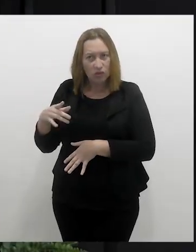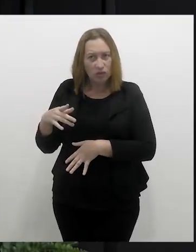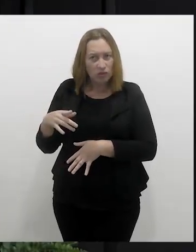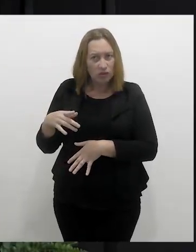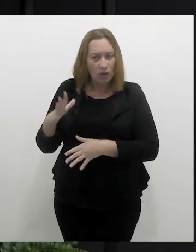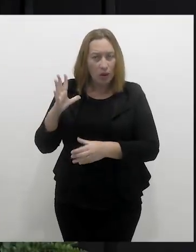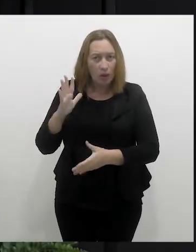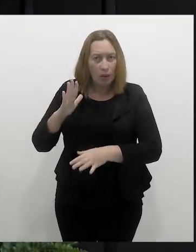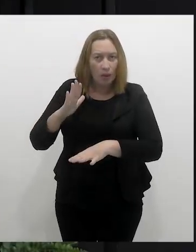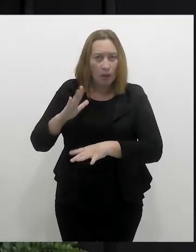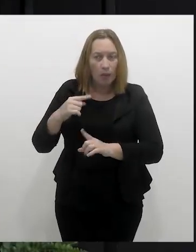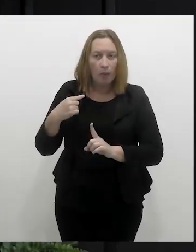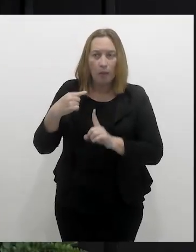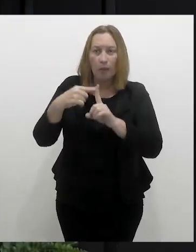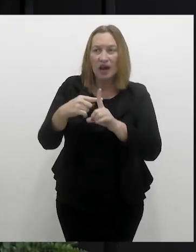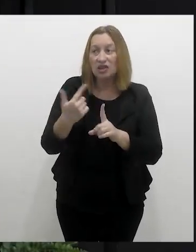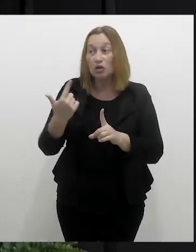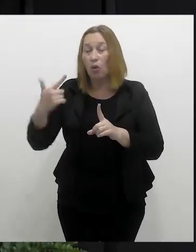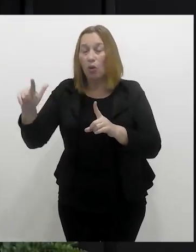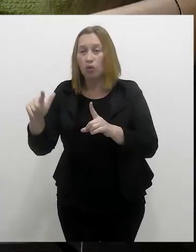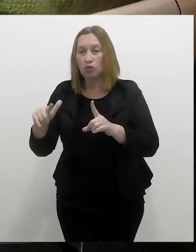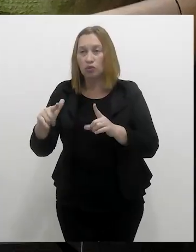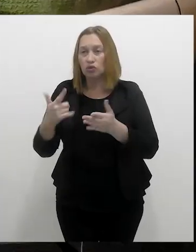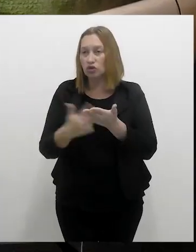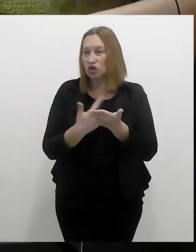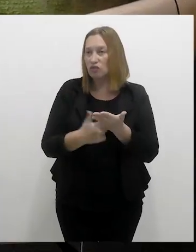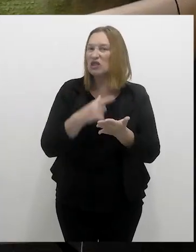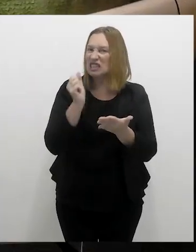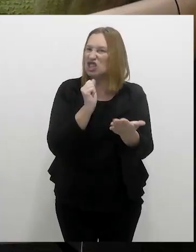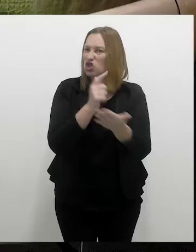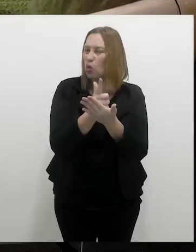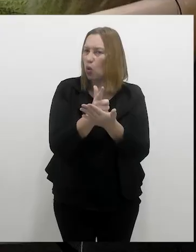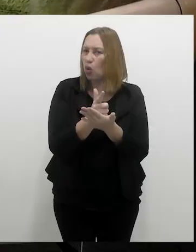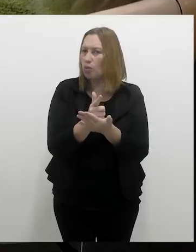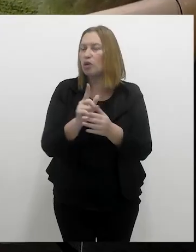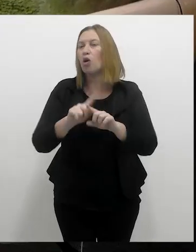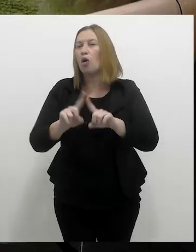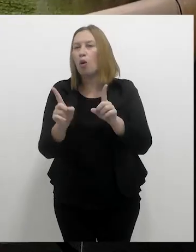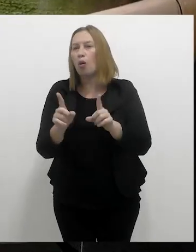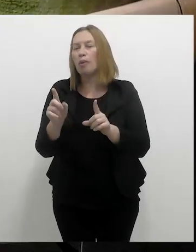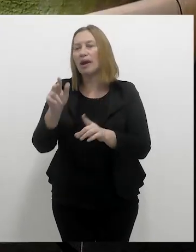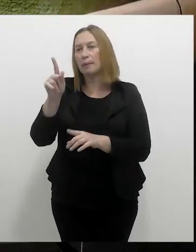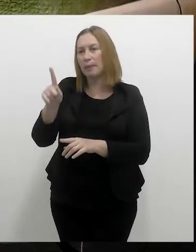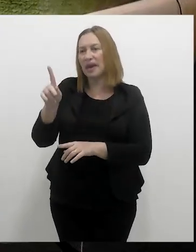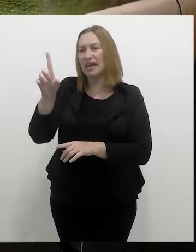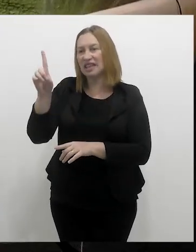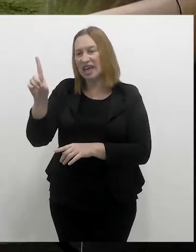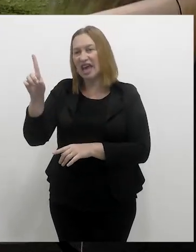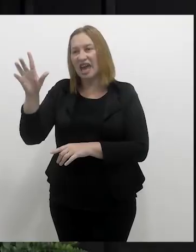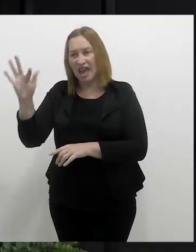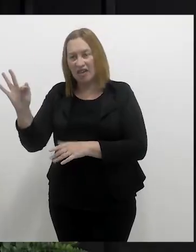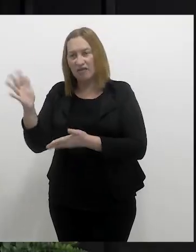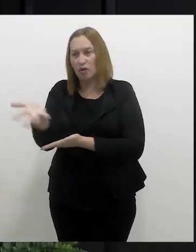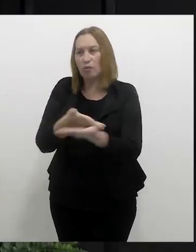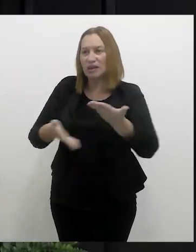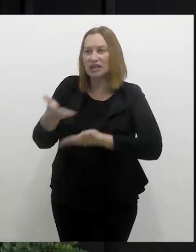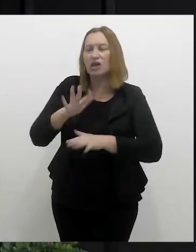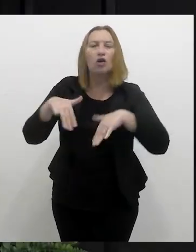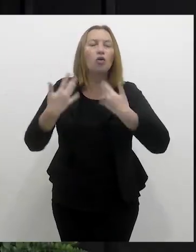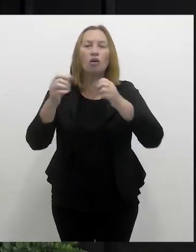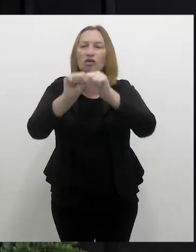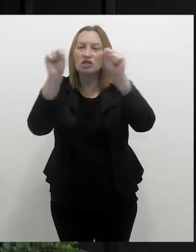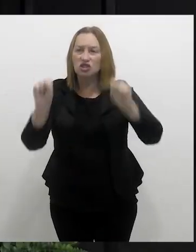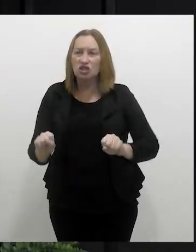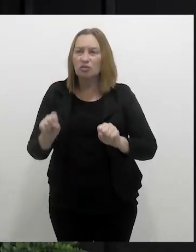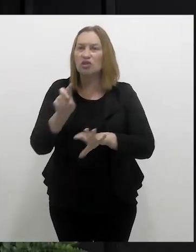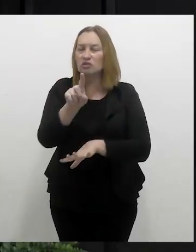sua vida pregressa? Então, É, vocês compram o então, livro ou vocês pegam em PDF e compartilham? Qual é o sistema que vocês usam